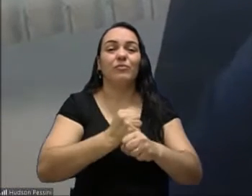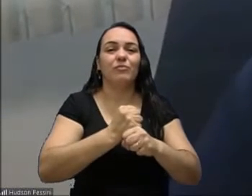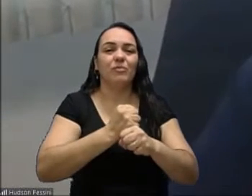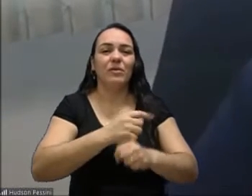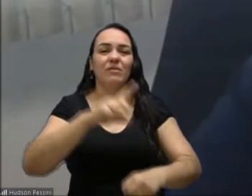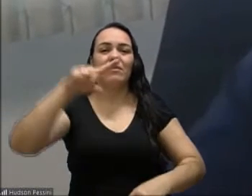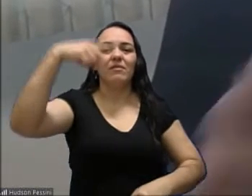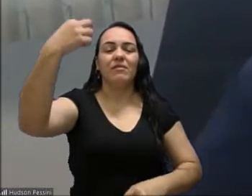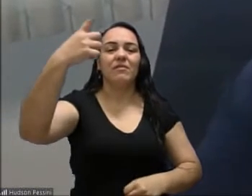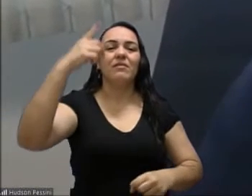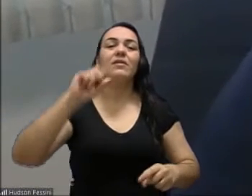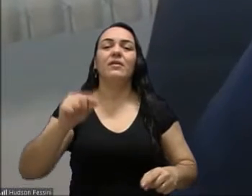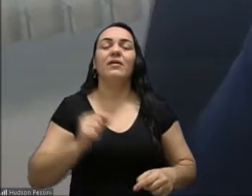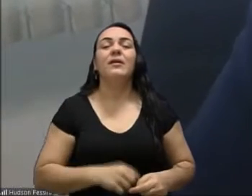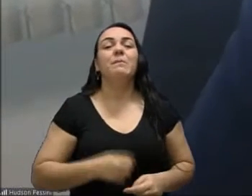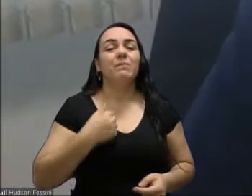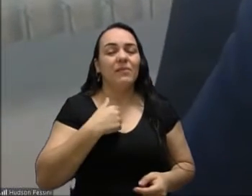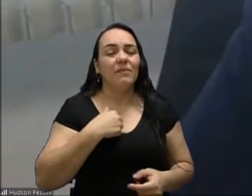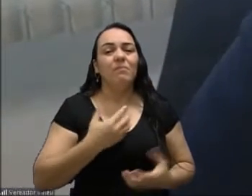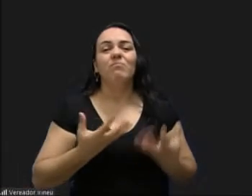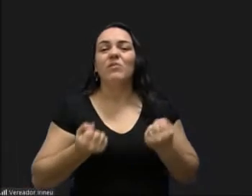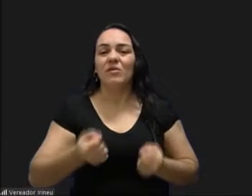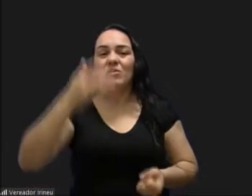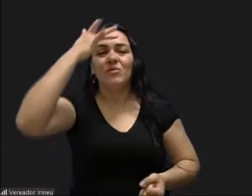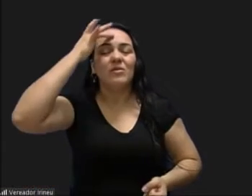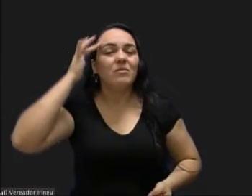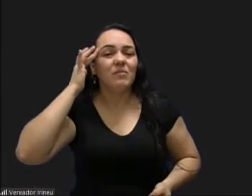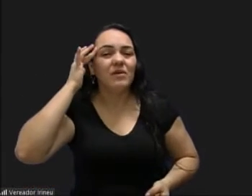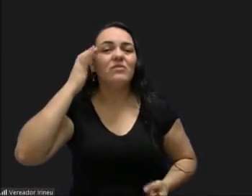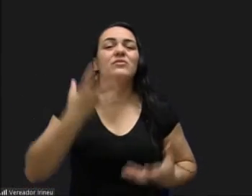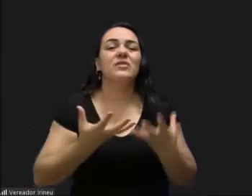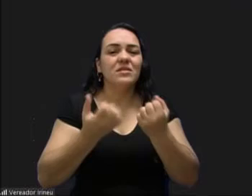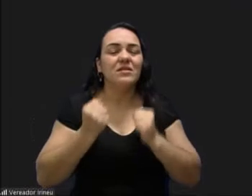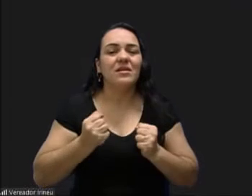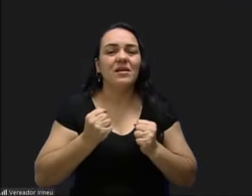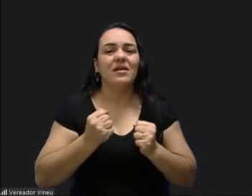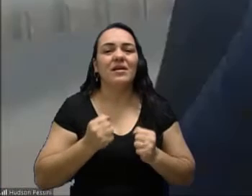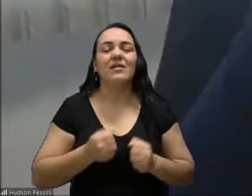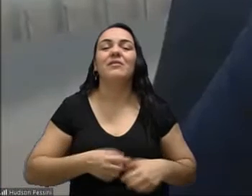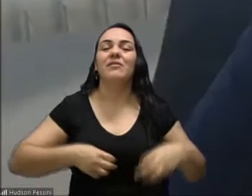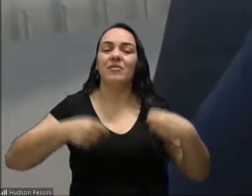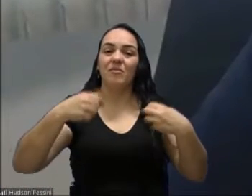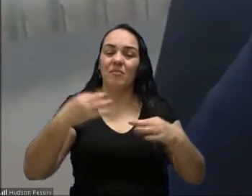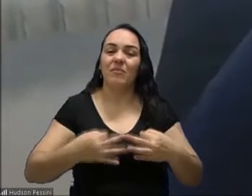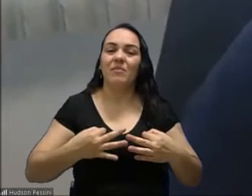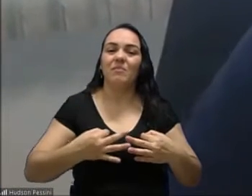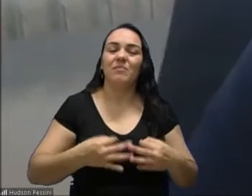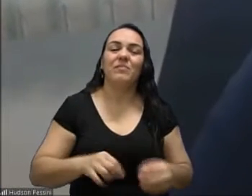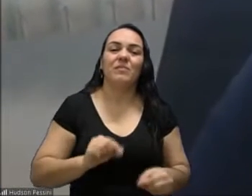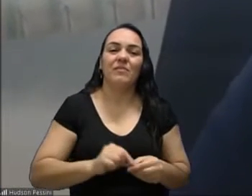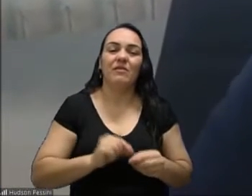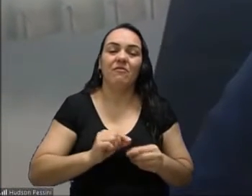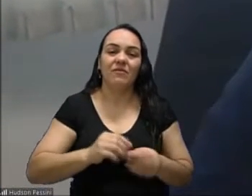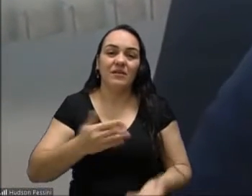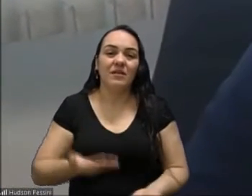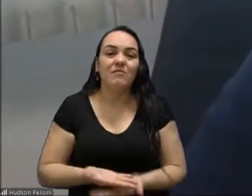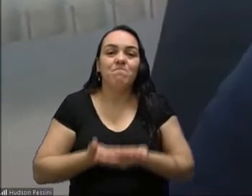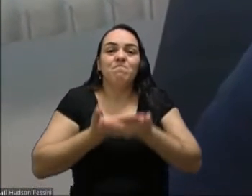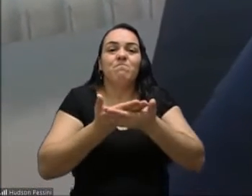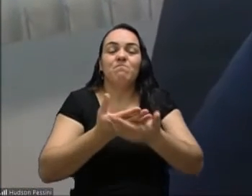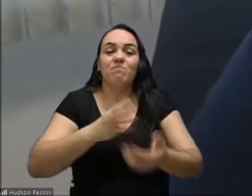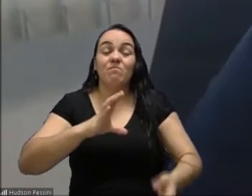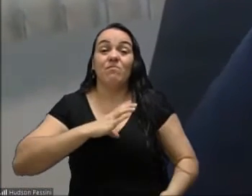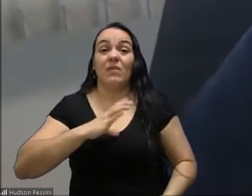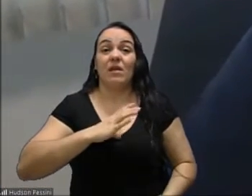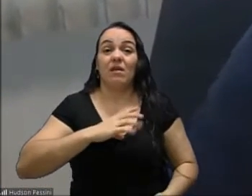frangalhos e eu espero que realmente as pessoas que ganhem esse pleito tenham condições de levantar a cidade. Mas, Manga, tem que tomar